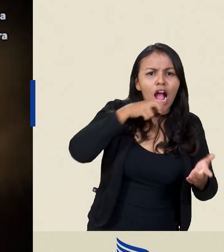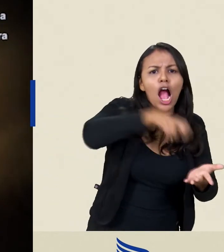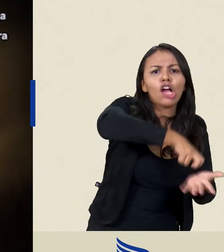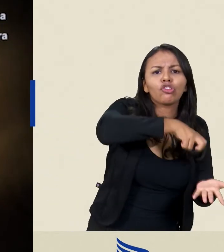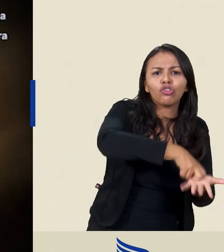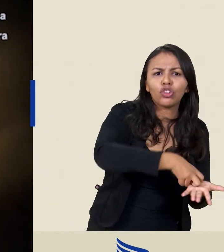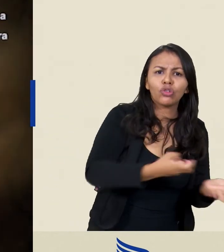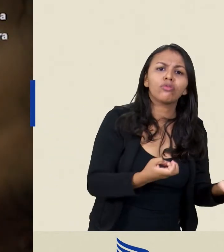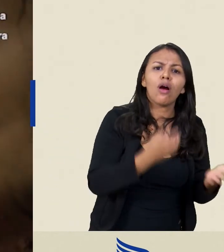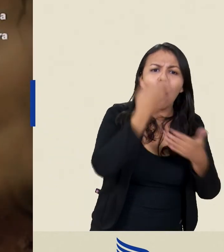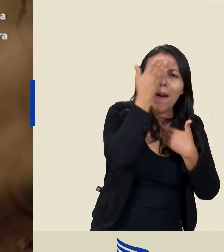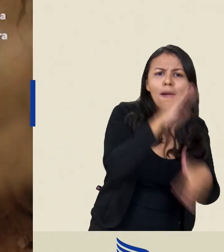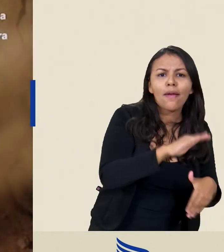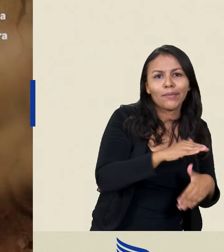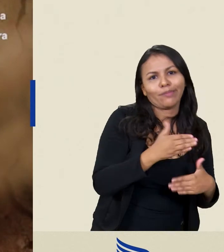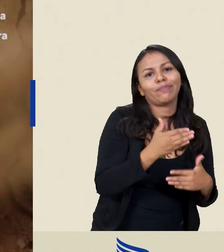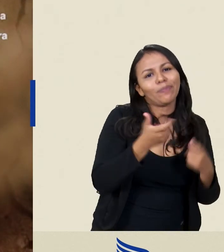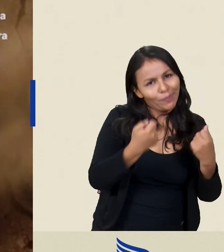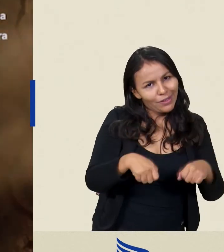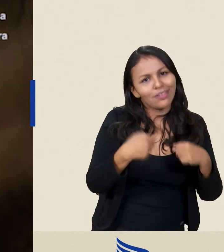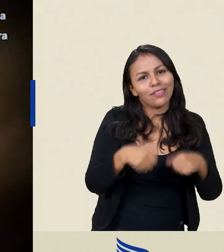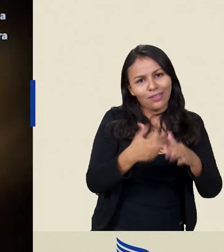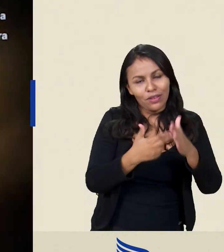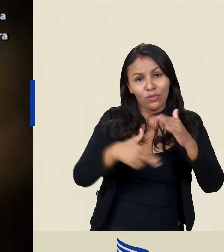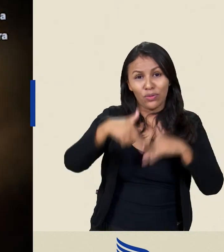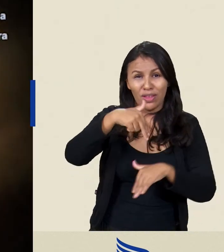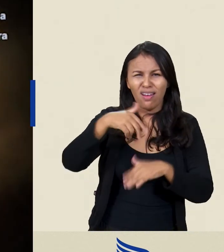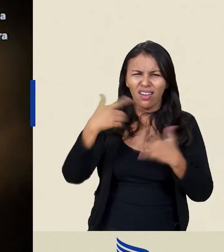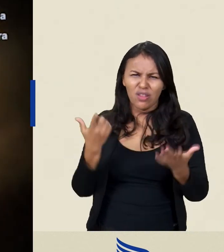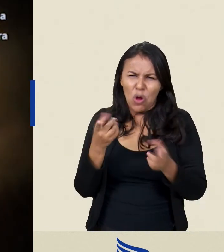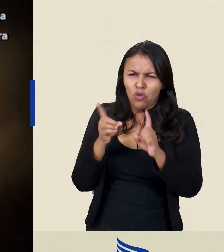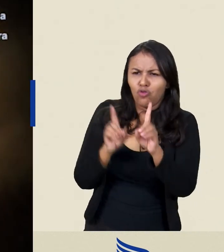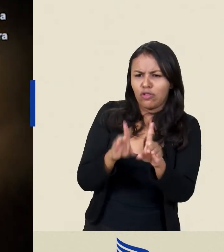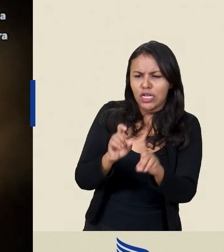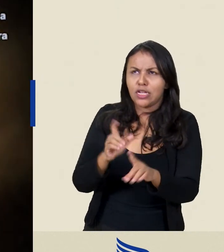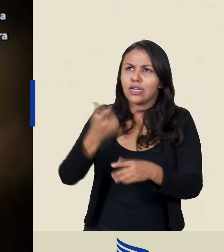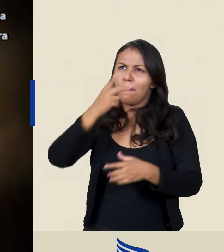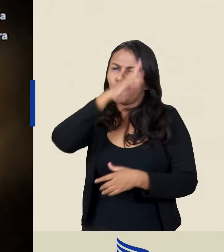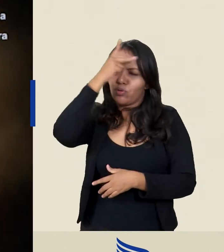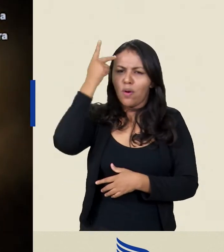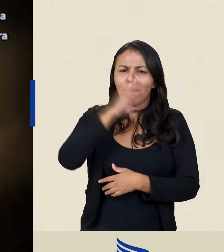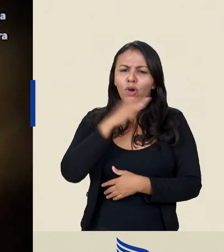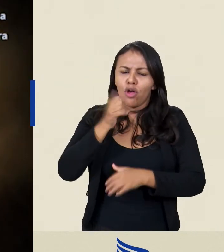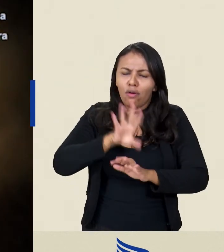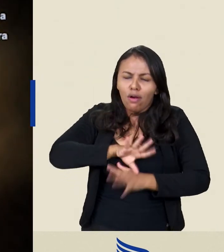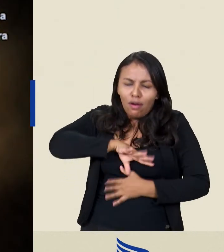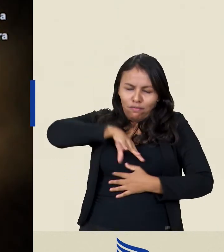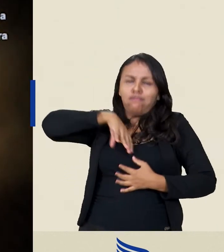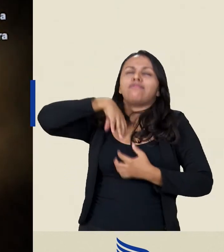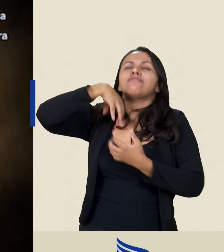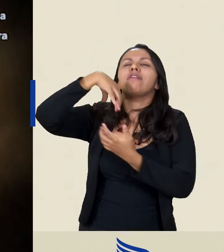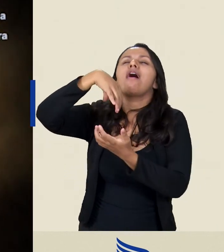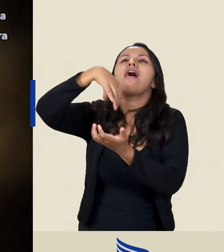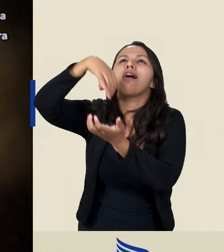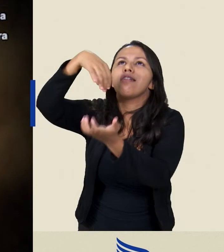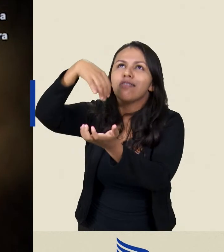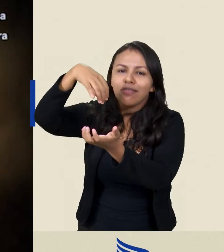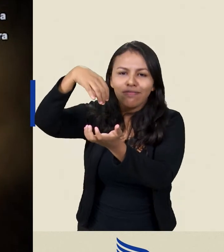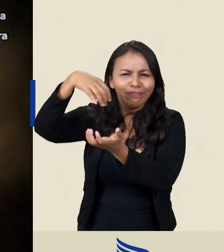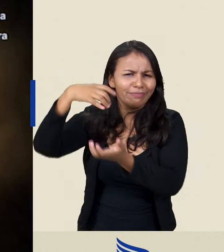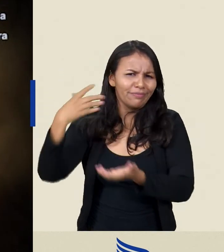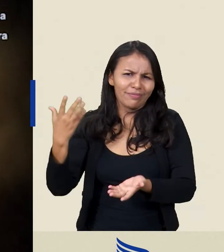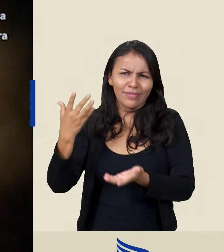Terceiro, a doutrina que ensina que uma alma imortal se desprende do corpo para recompensa eterna